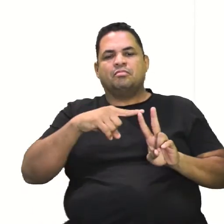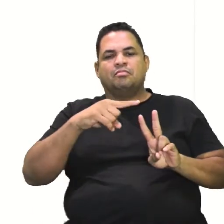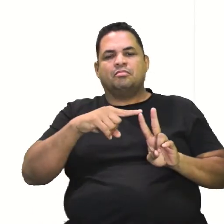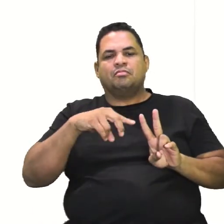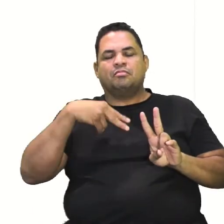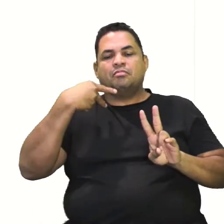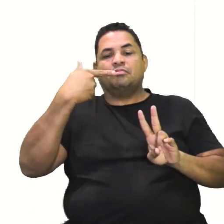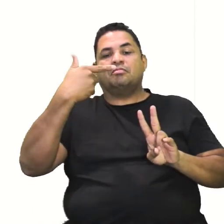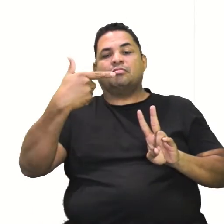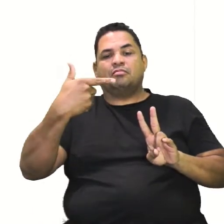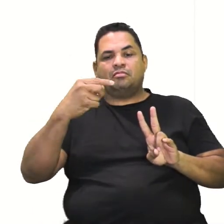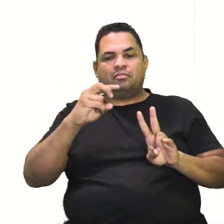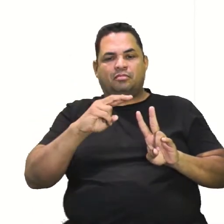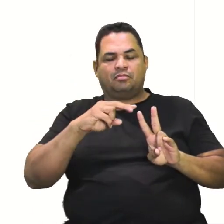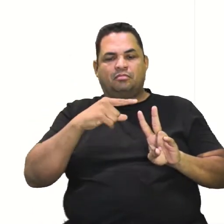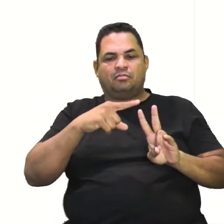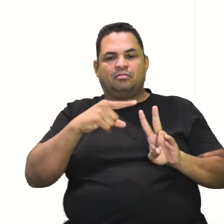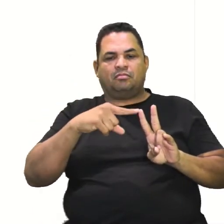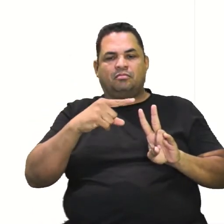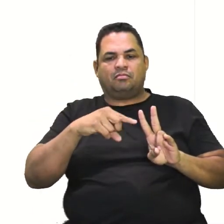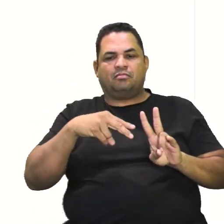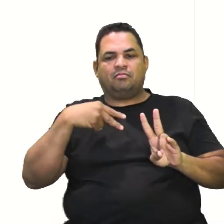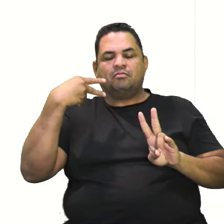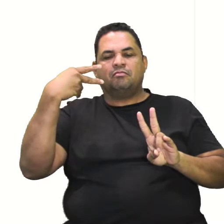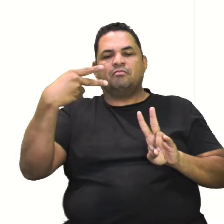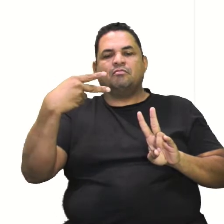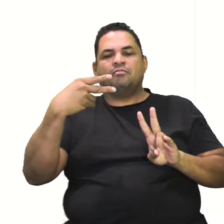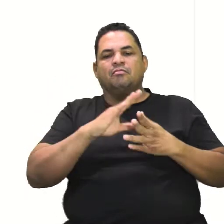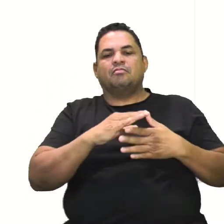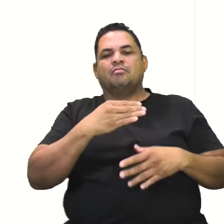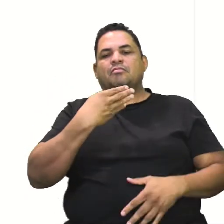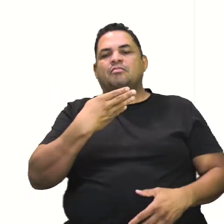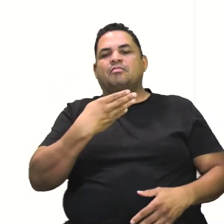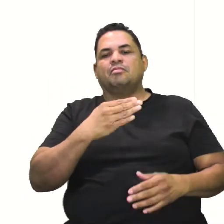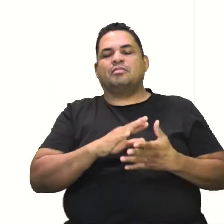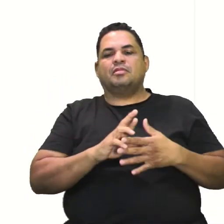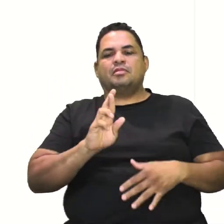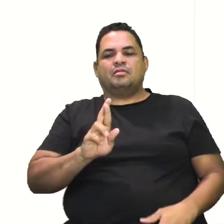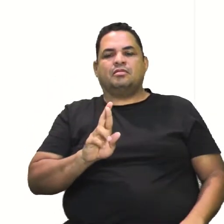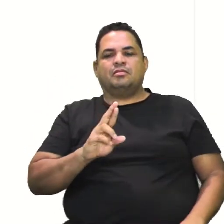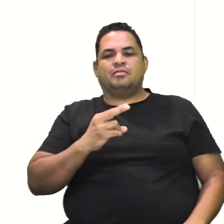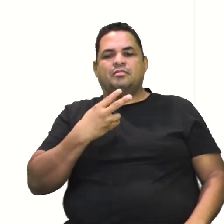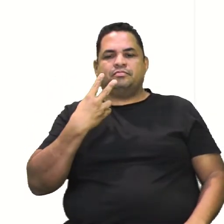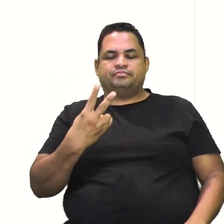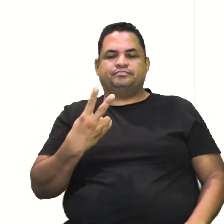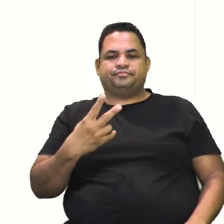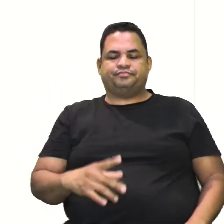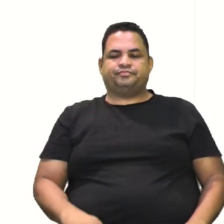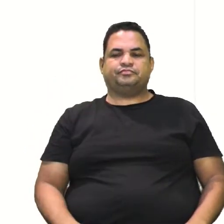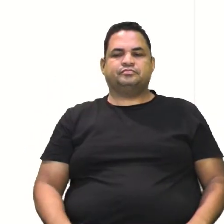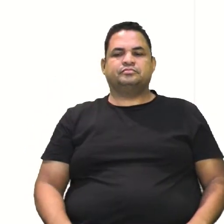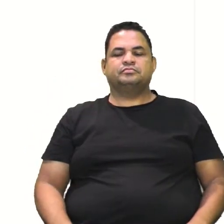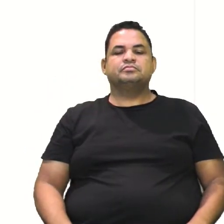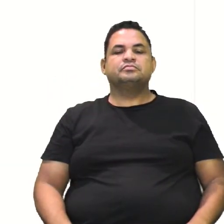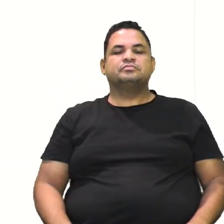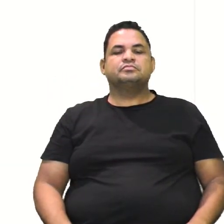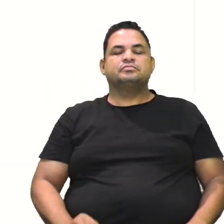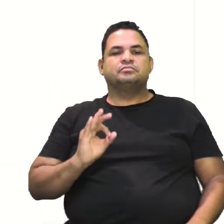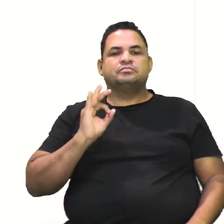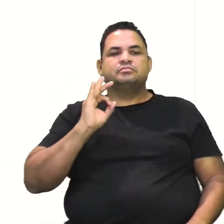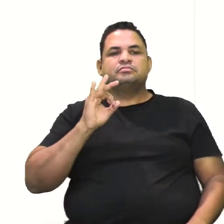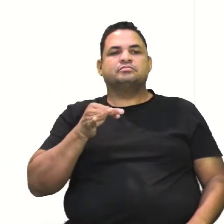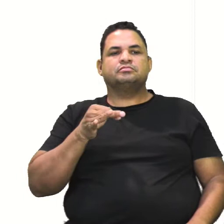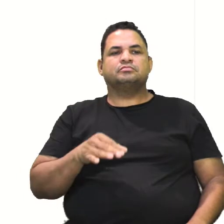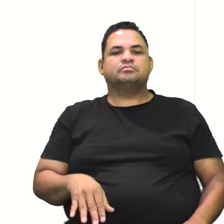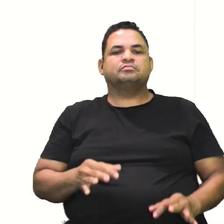valor que a gente tem aqui. Então, raiz quadrada do valor 4. Então, o raio, nesse caso, é 2.